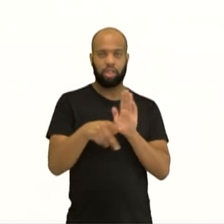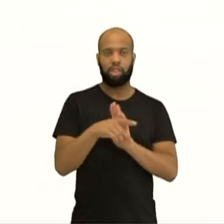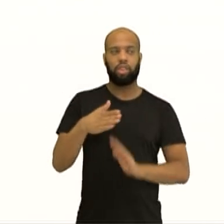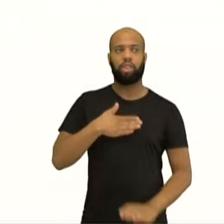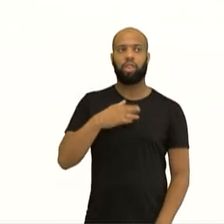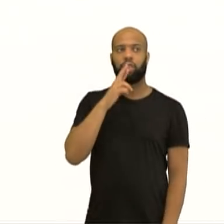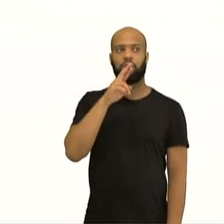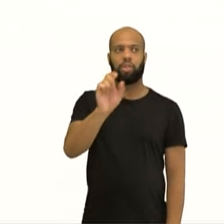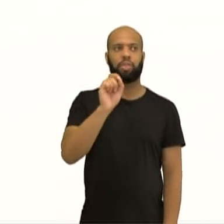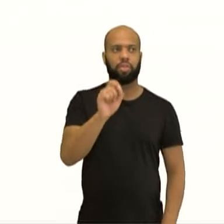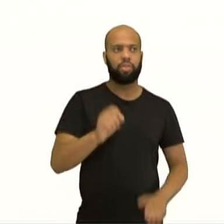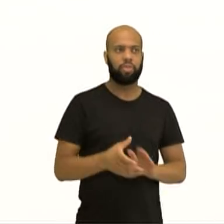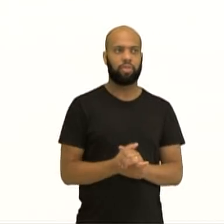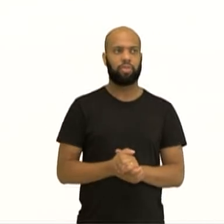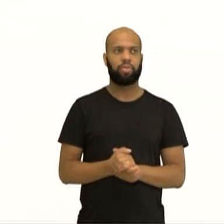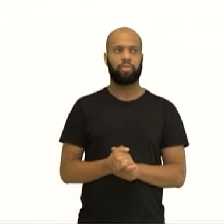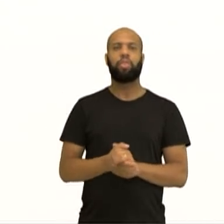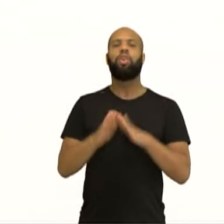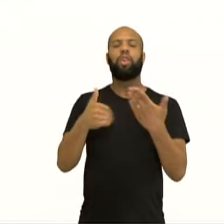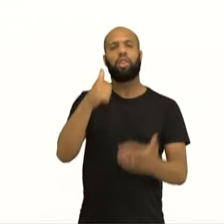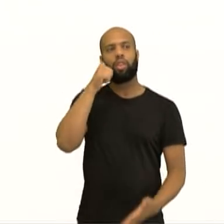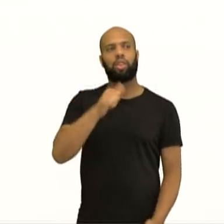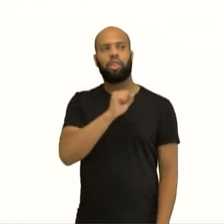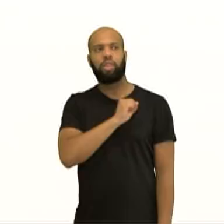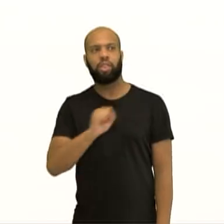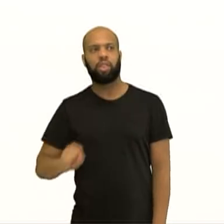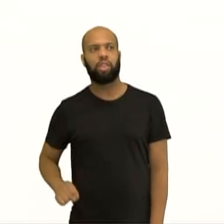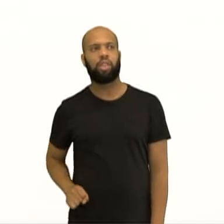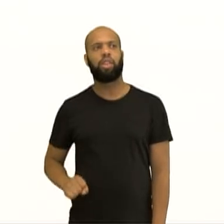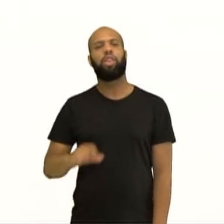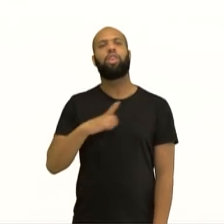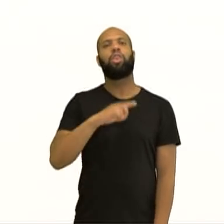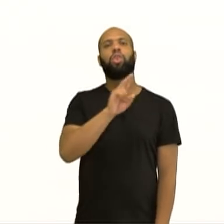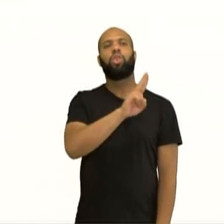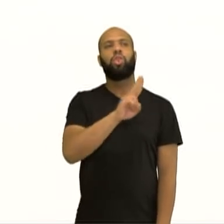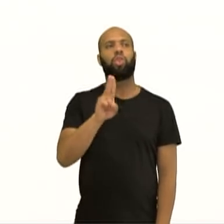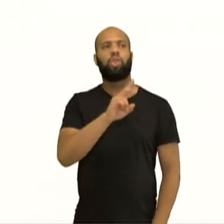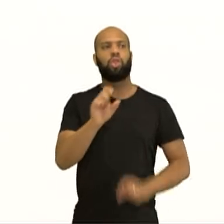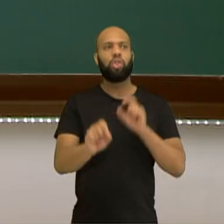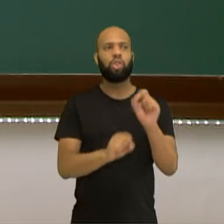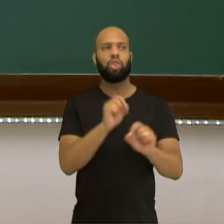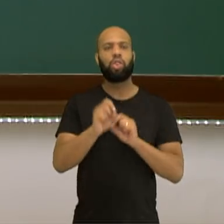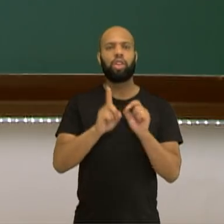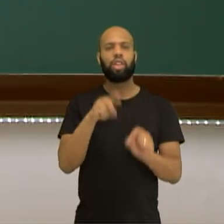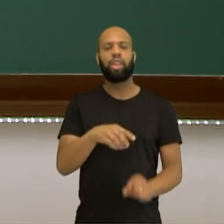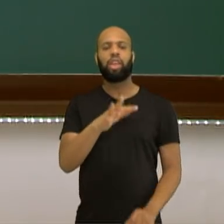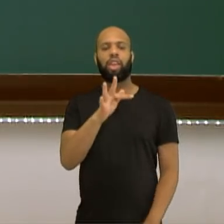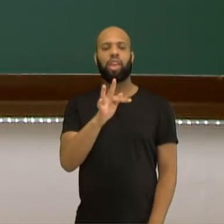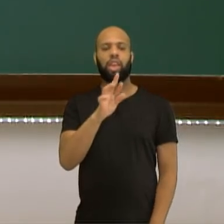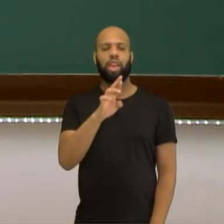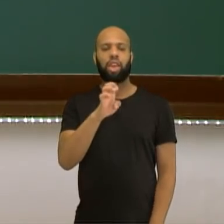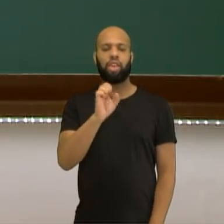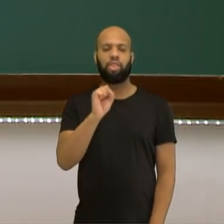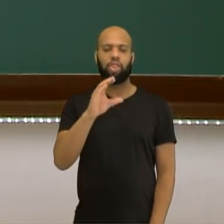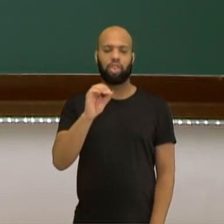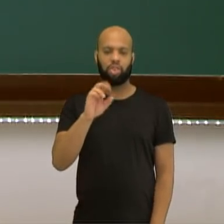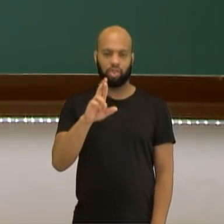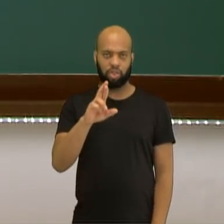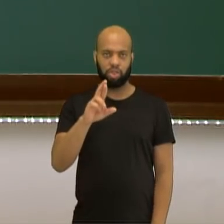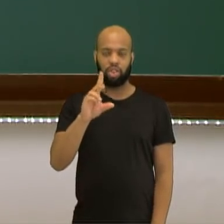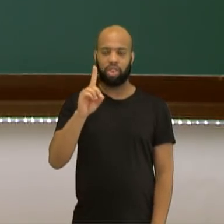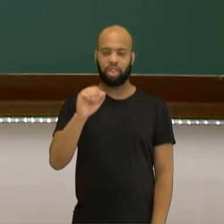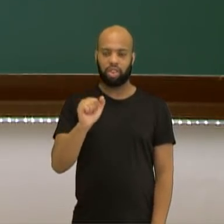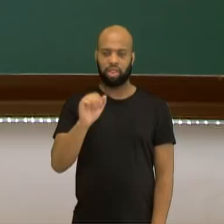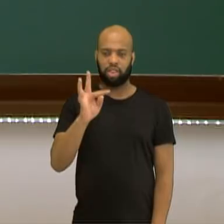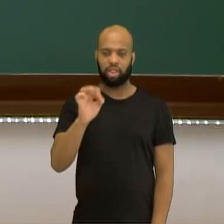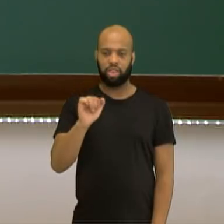sugestão de resposta é: as senhoras, elas chamavam de frescor da tarde, porque elas iam praticar